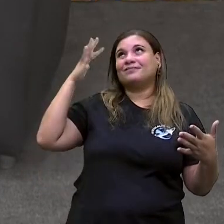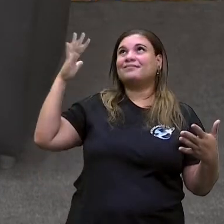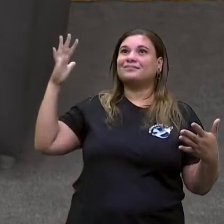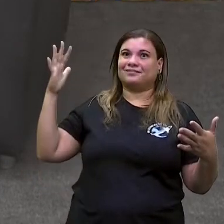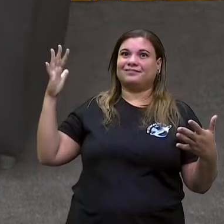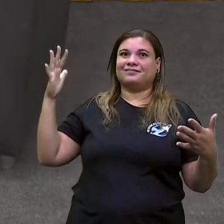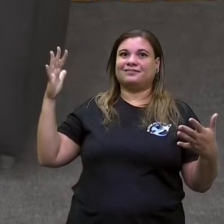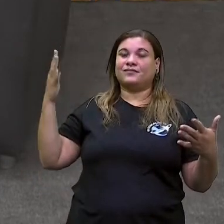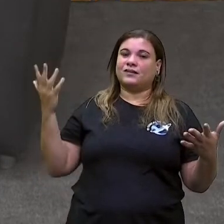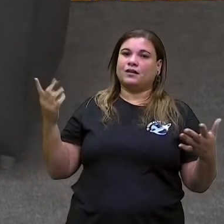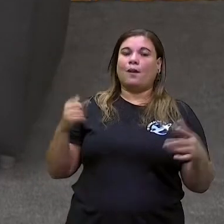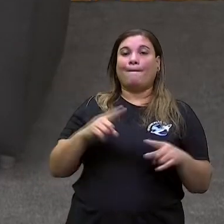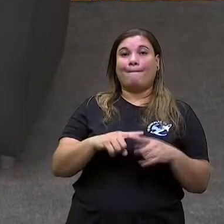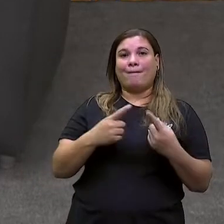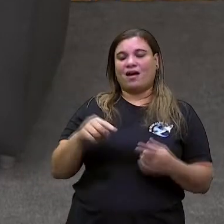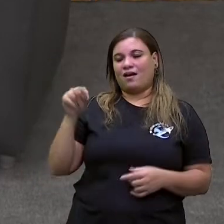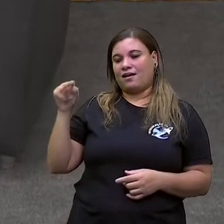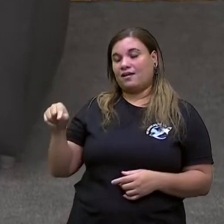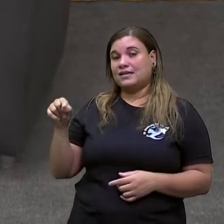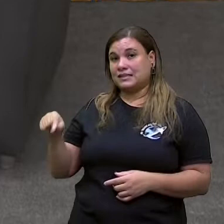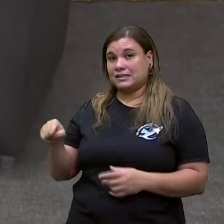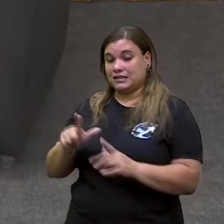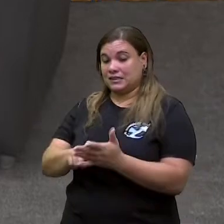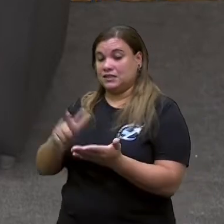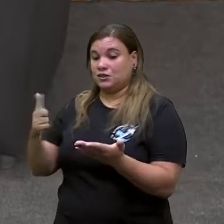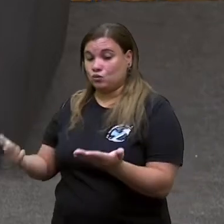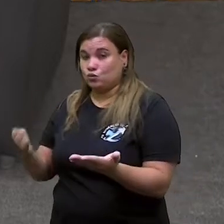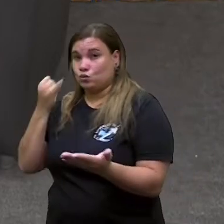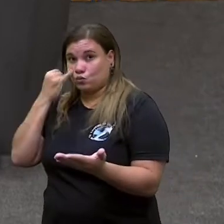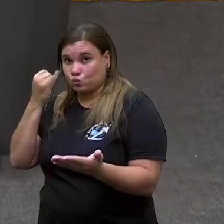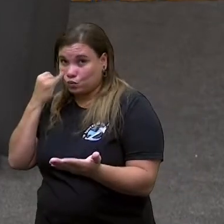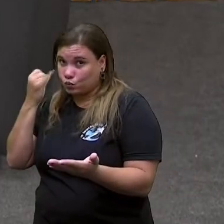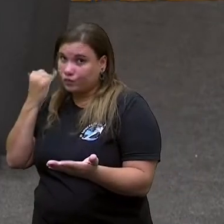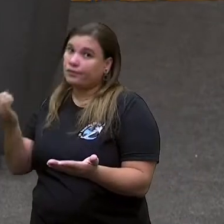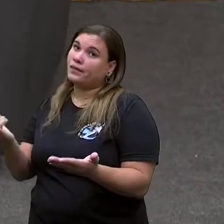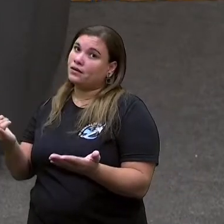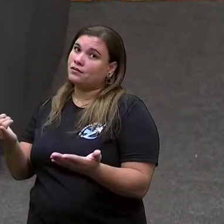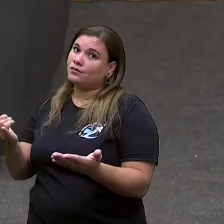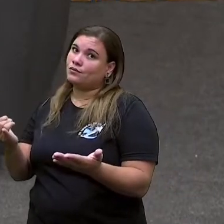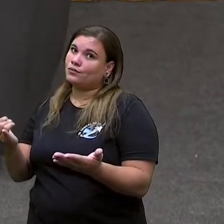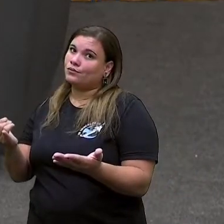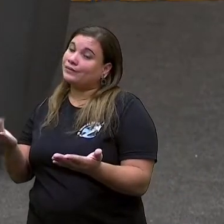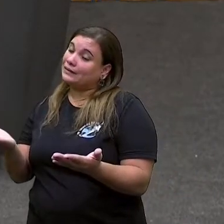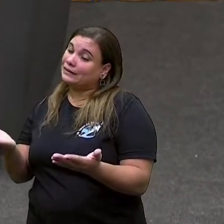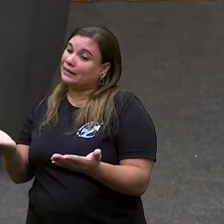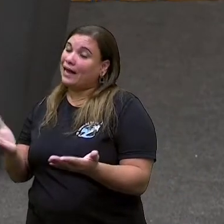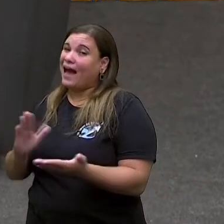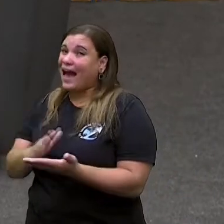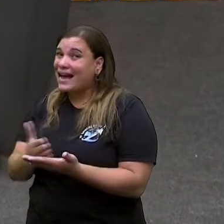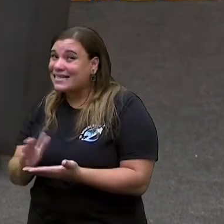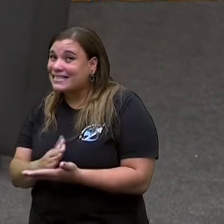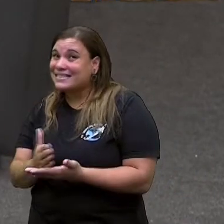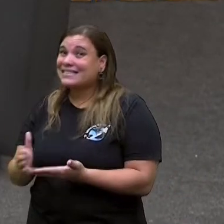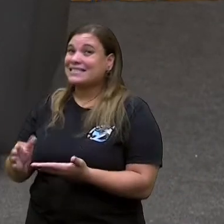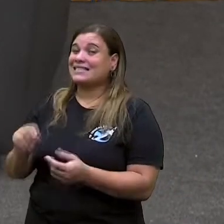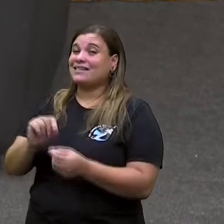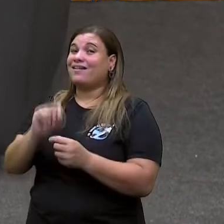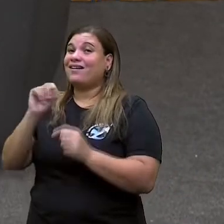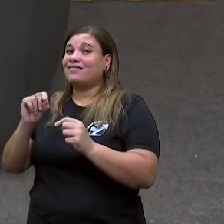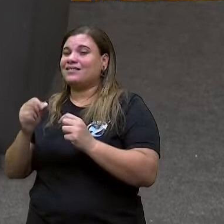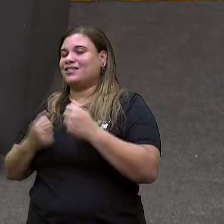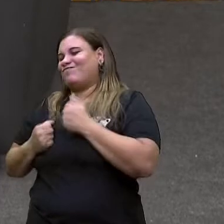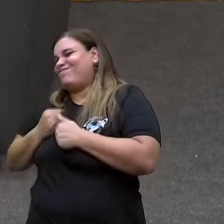apontam nesse sentido, os estudos voltados para a leitura. Então quem lê regularmente realmente vive mais. Realmente, né? Vive mais, a leitura